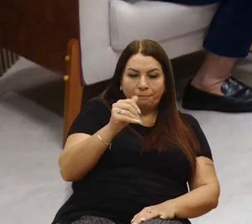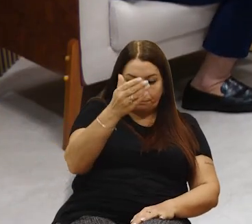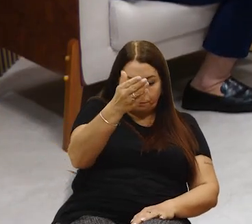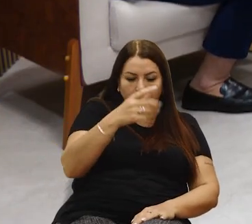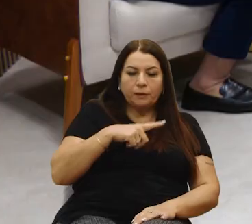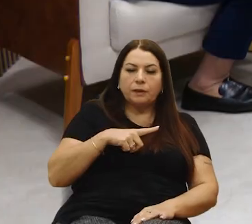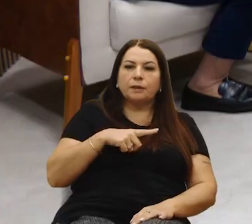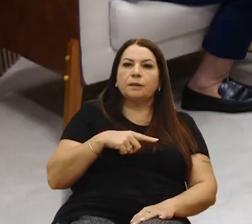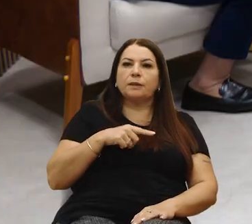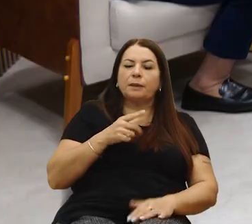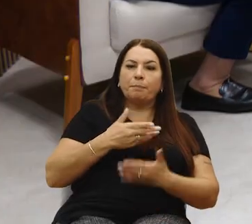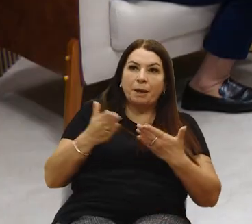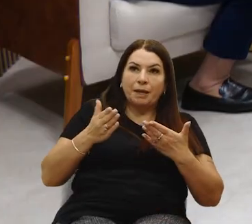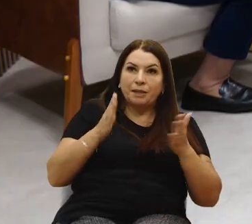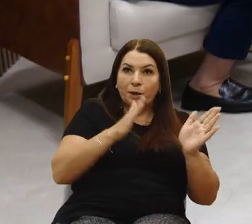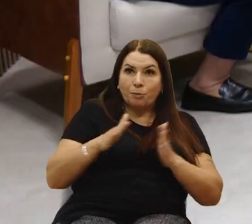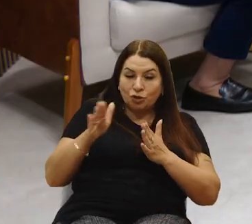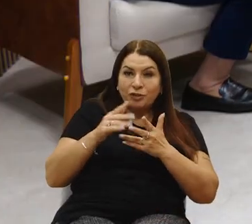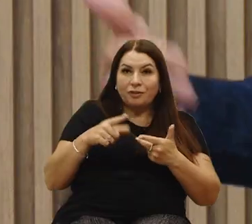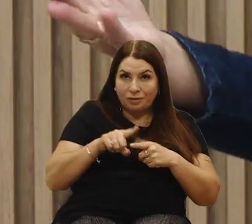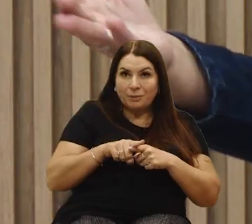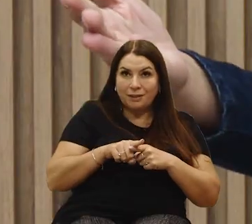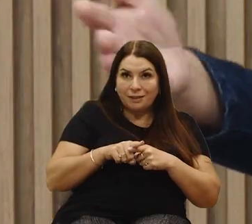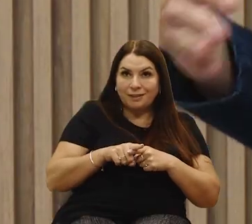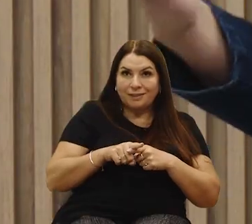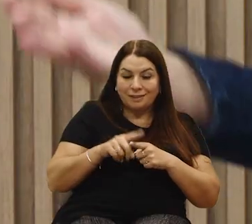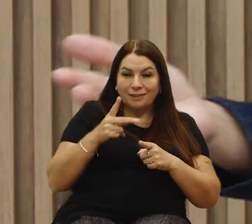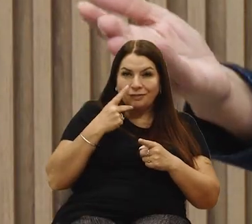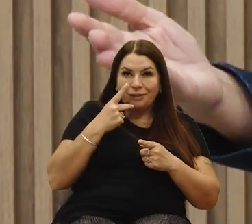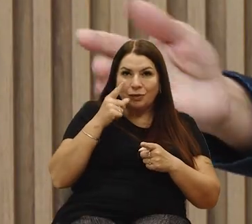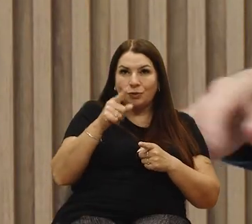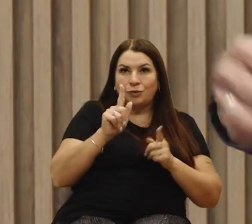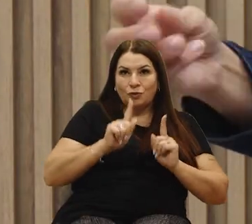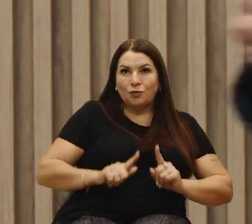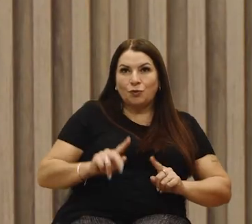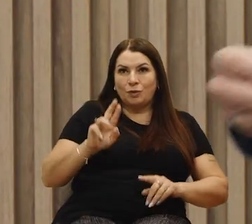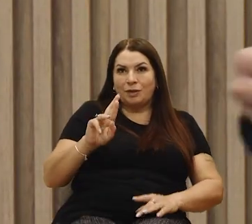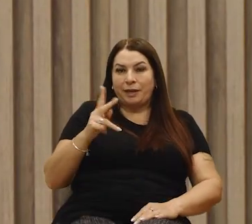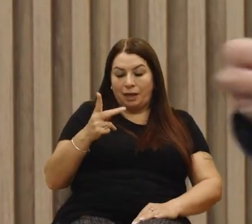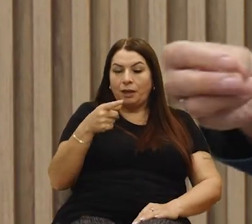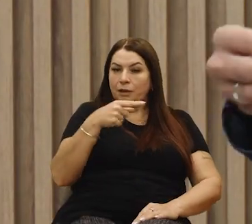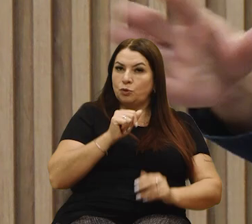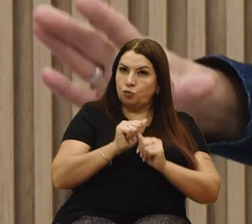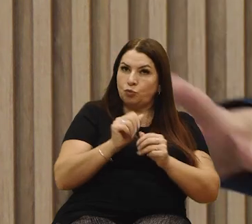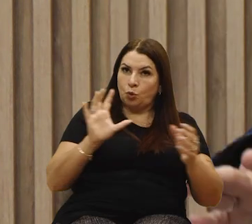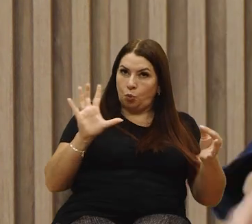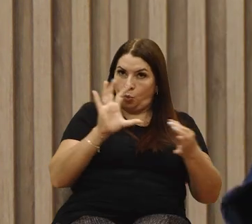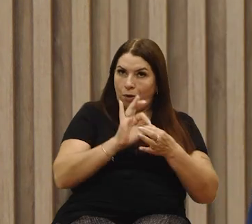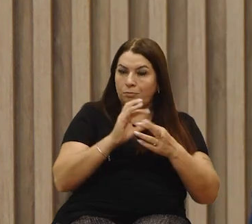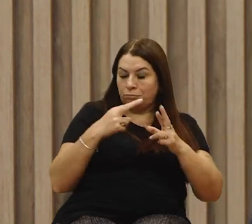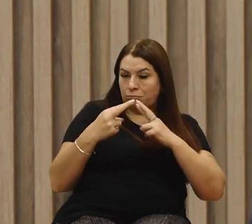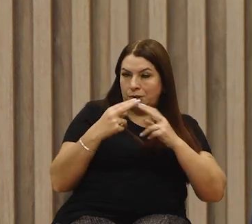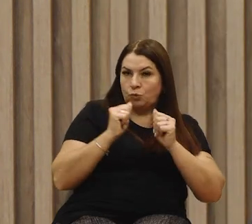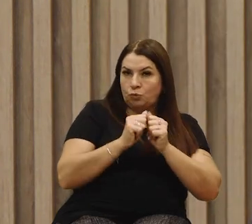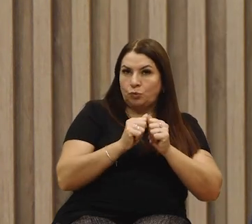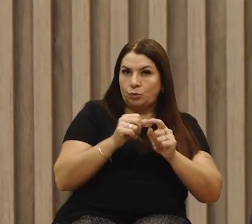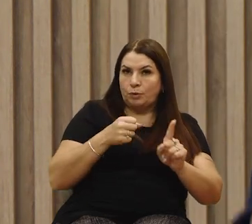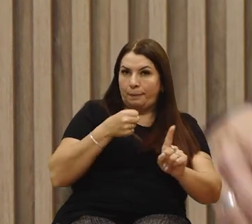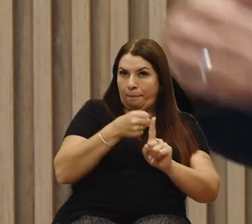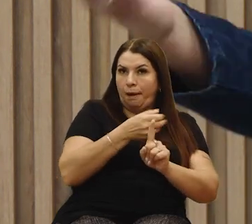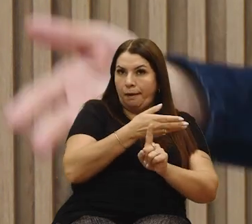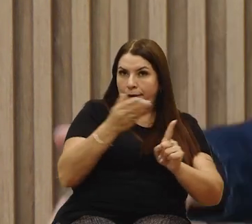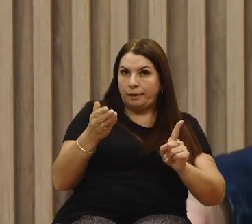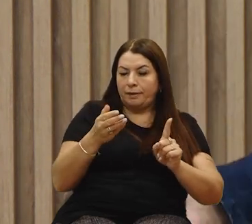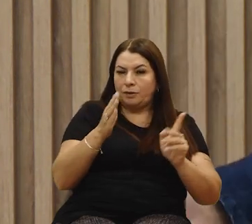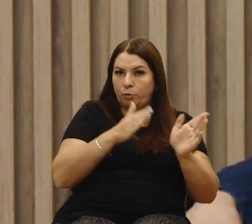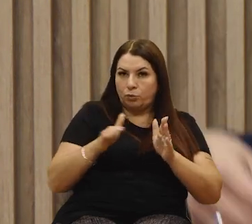caso perde a produtividade, inclusive, que a gente fala, tu que é gestora de RH, está correlacionada ali com o impacto,